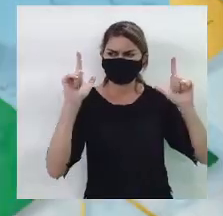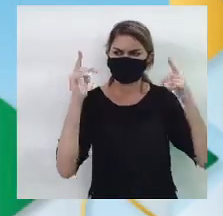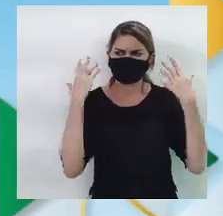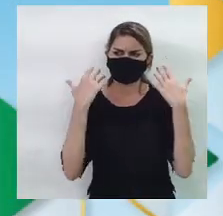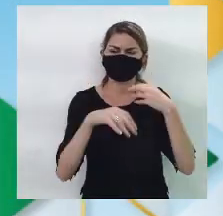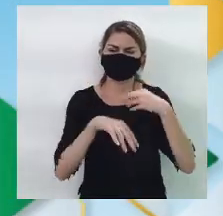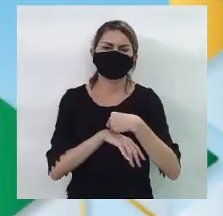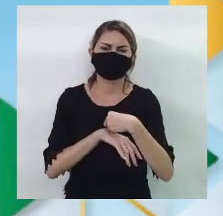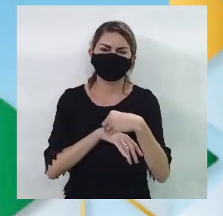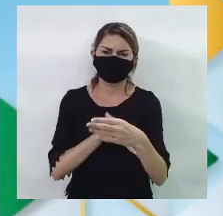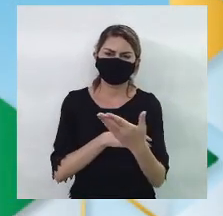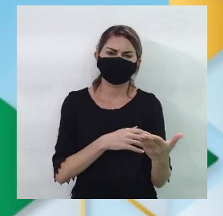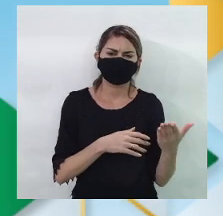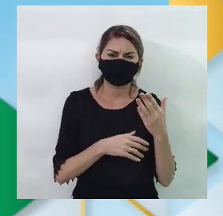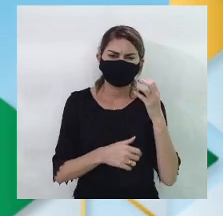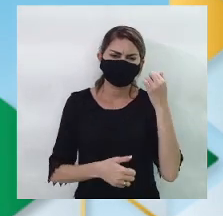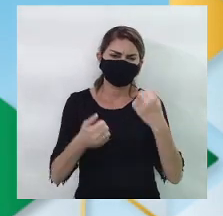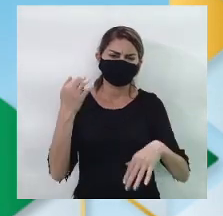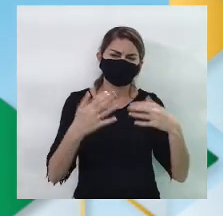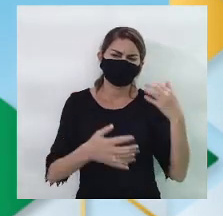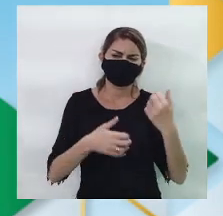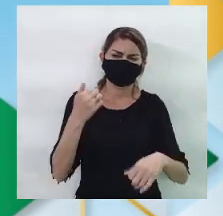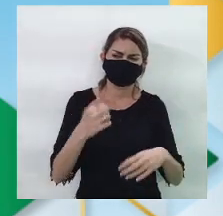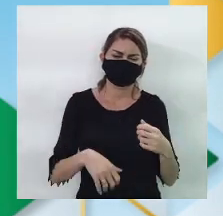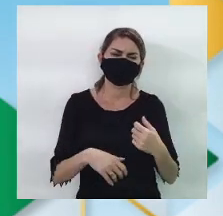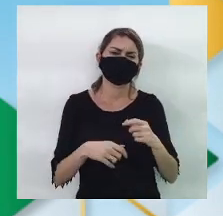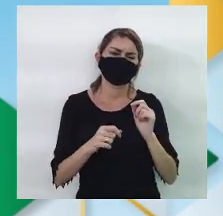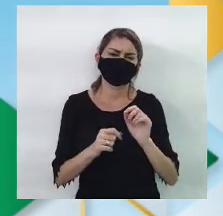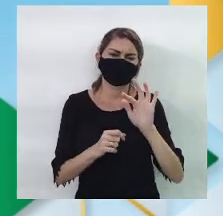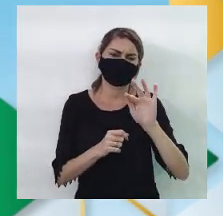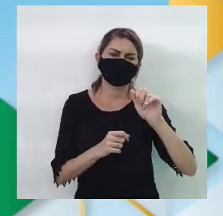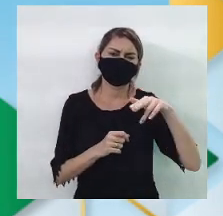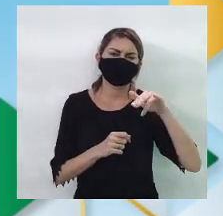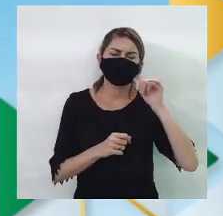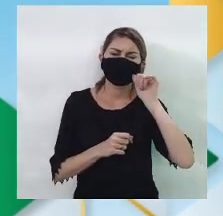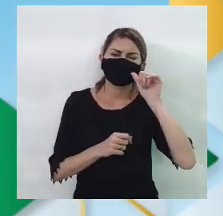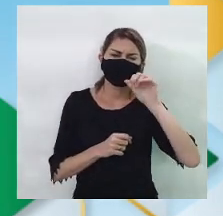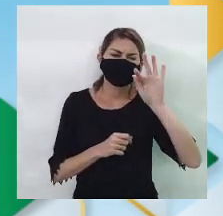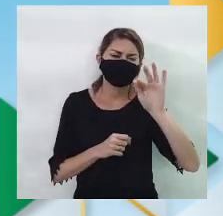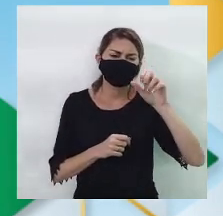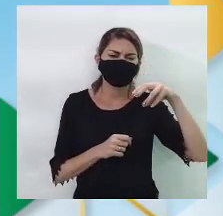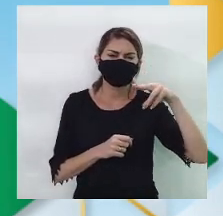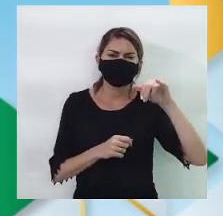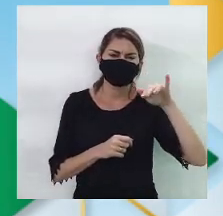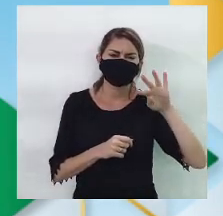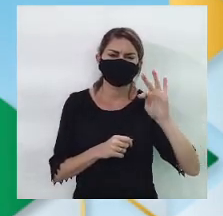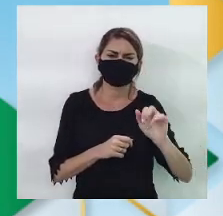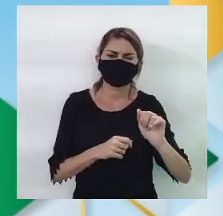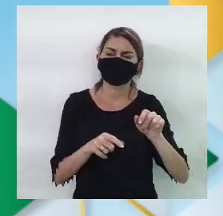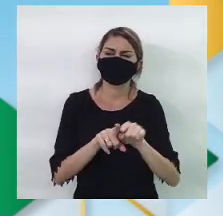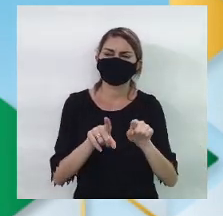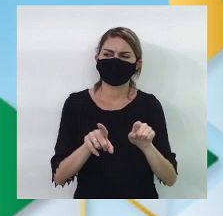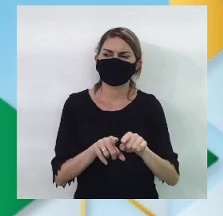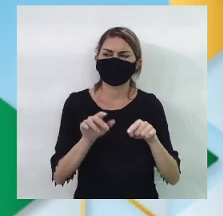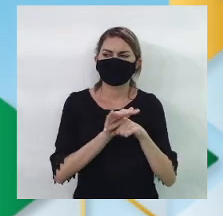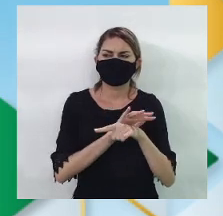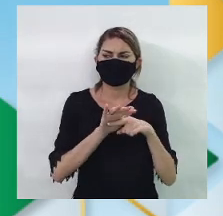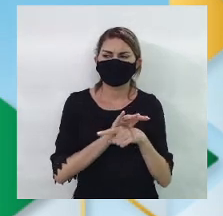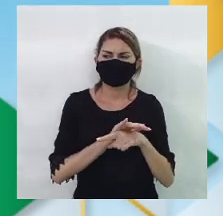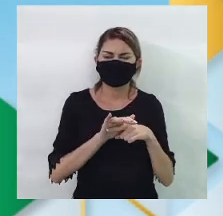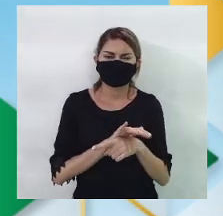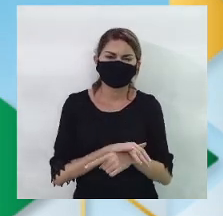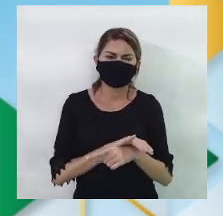para vocês aqui uma definição, que é o seguinte: feminista. É verdade. Feminista é também